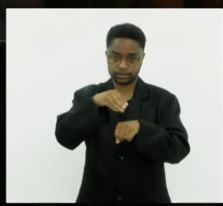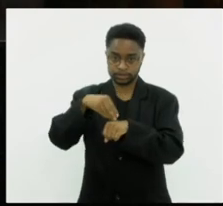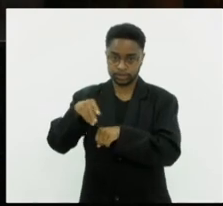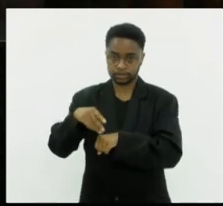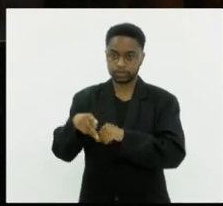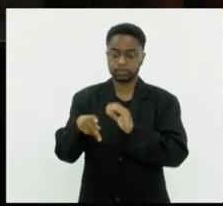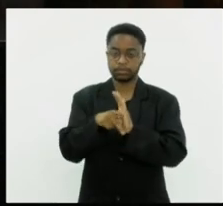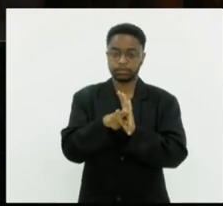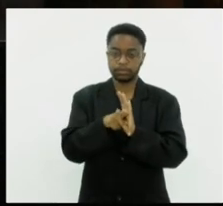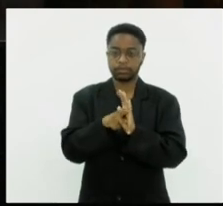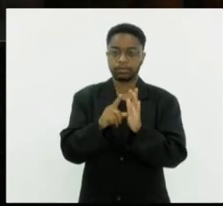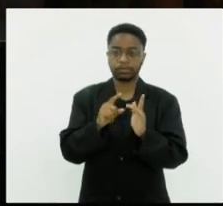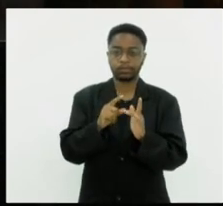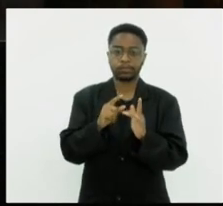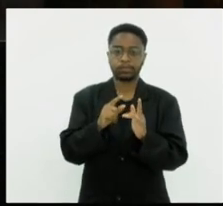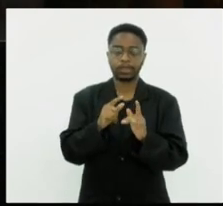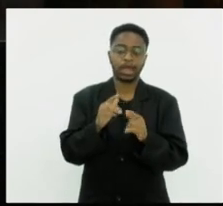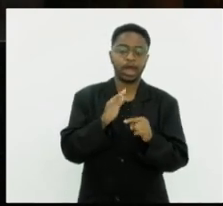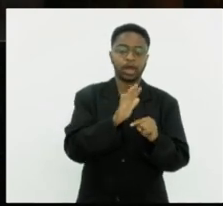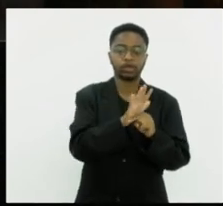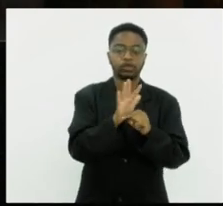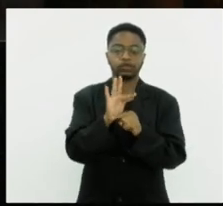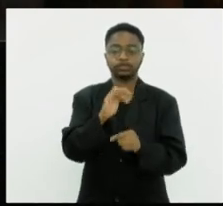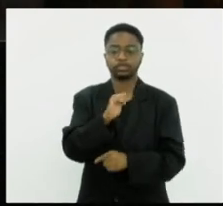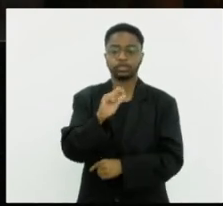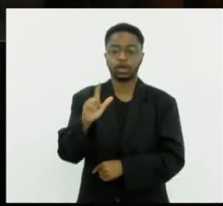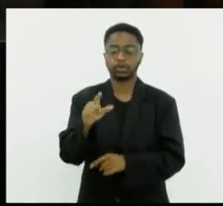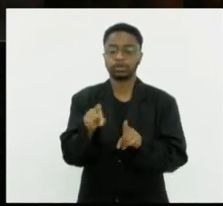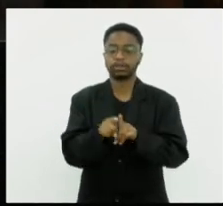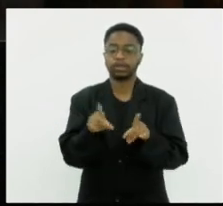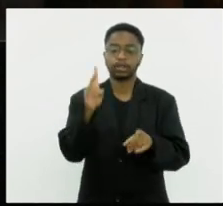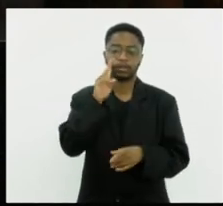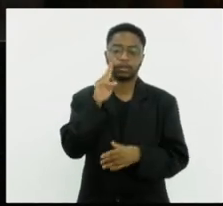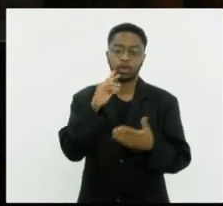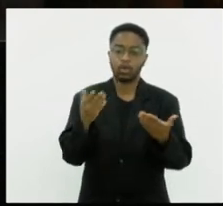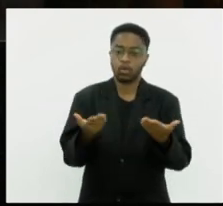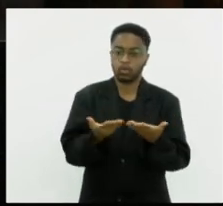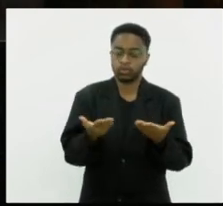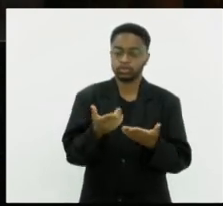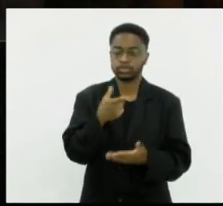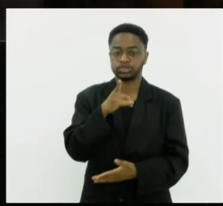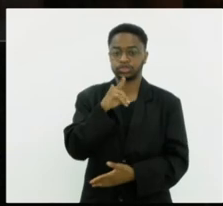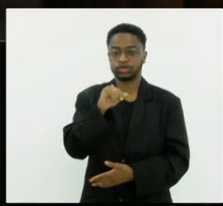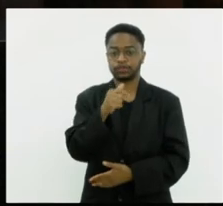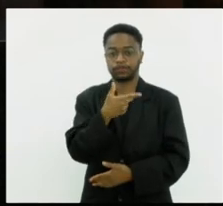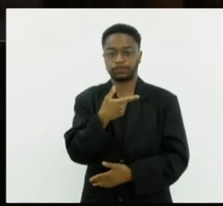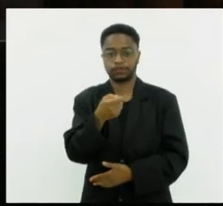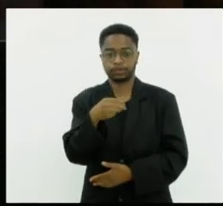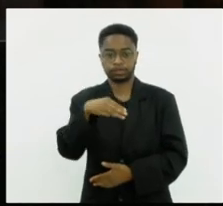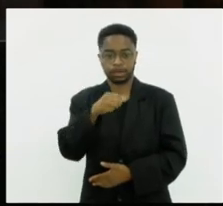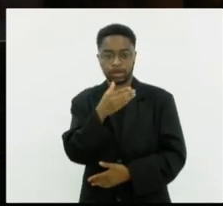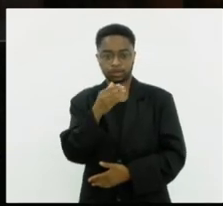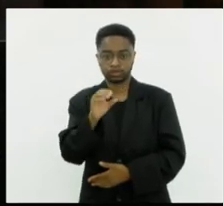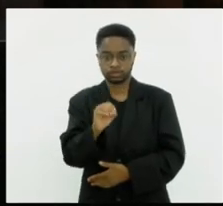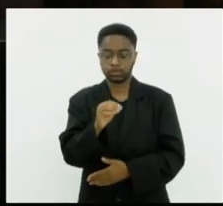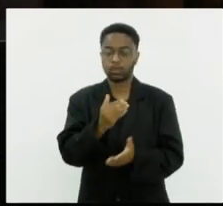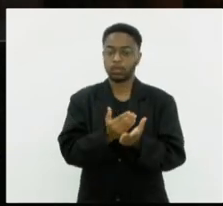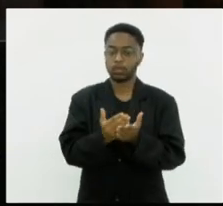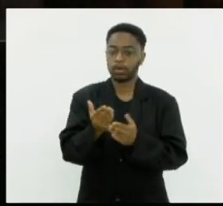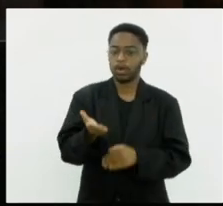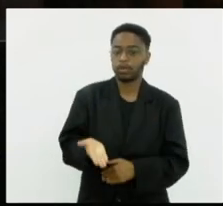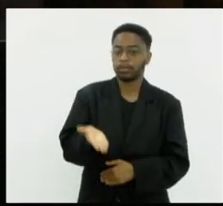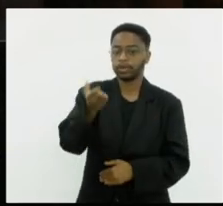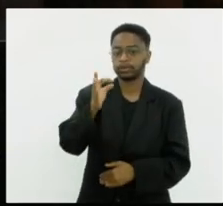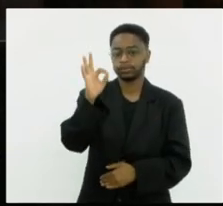de benefícios fiscais, e lembrar que hoje, 20 de março, começam também os efeitos do aumento de